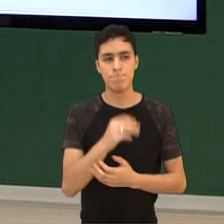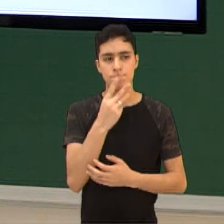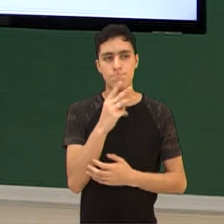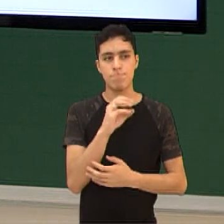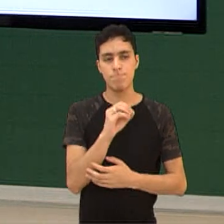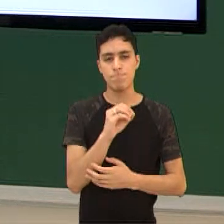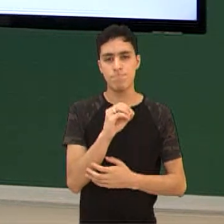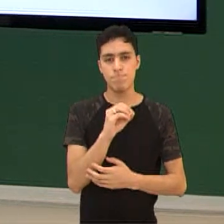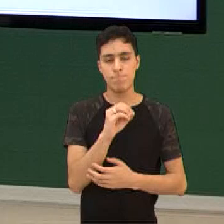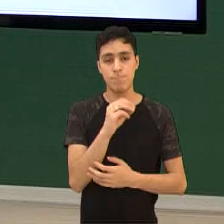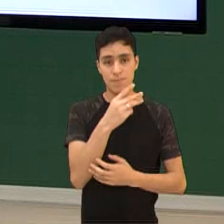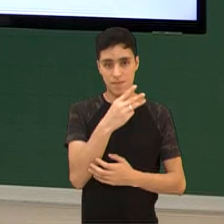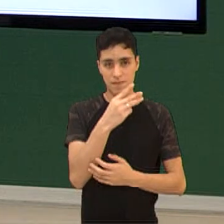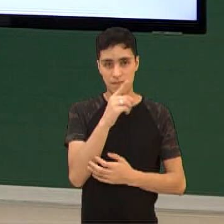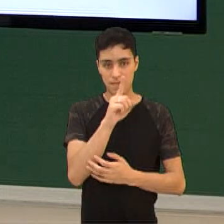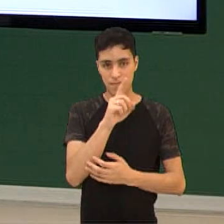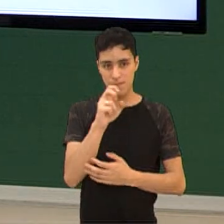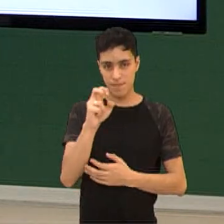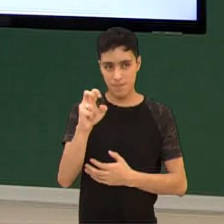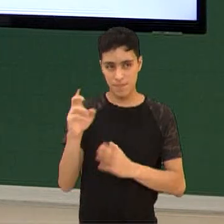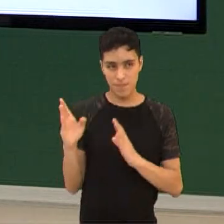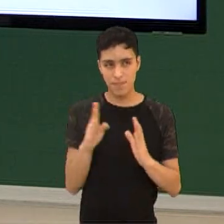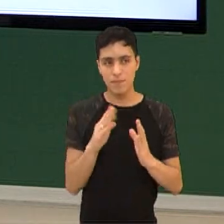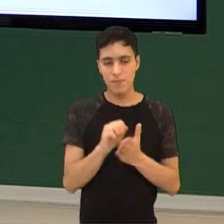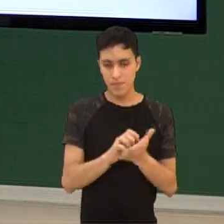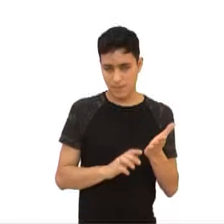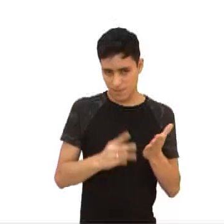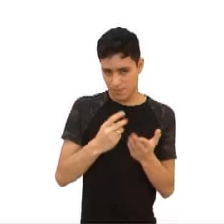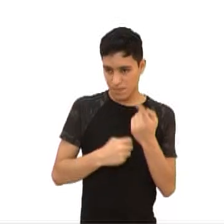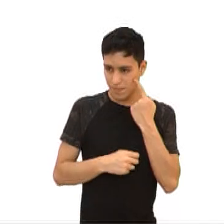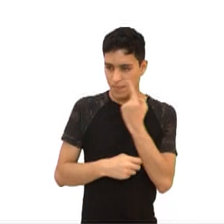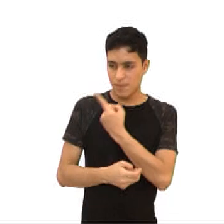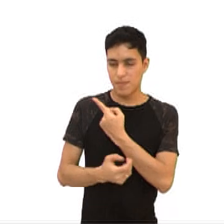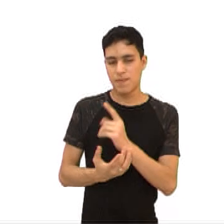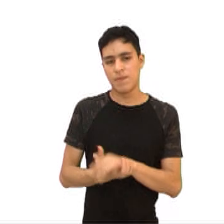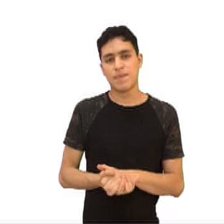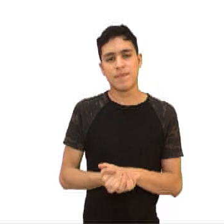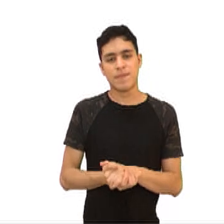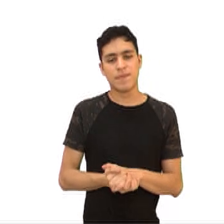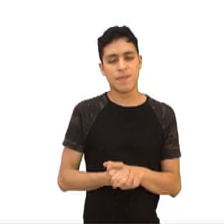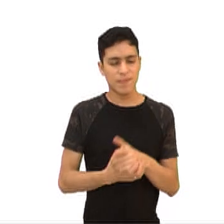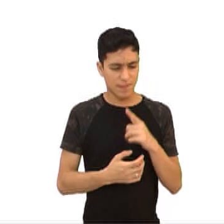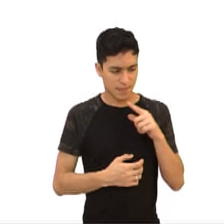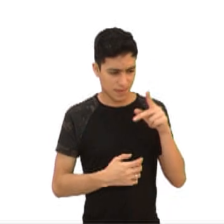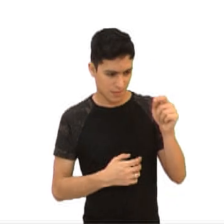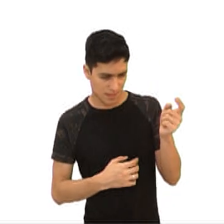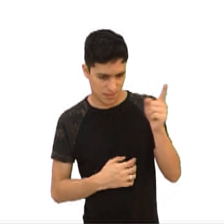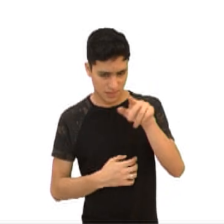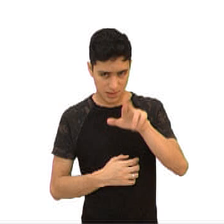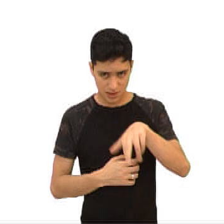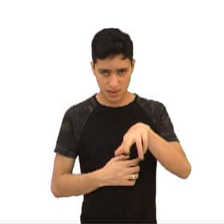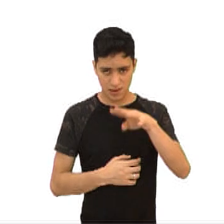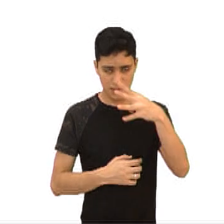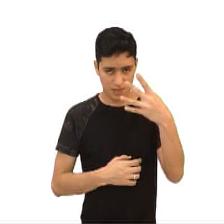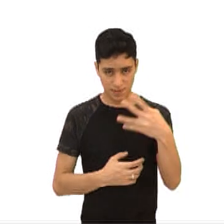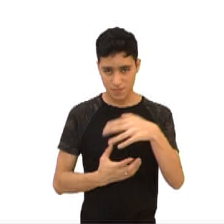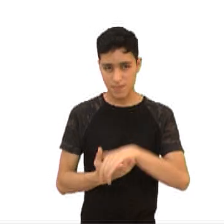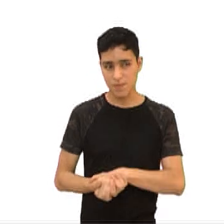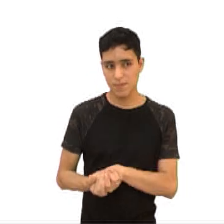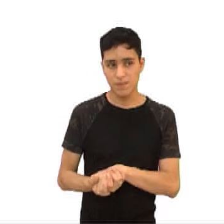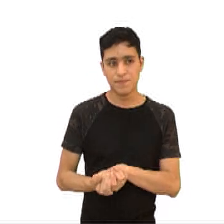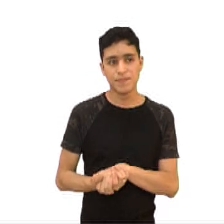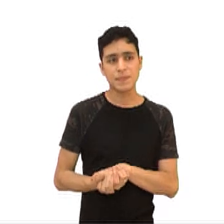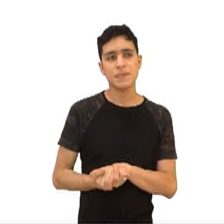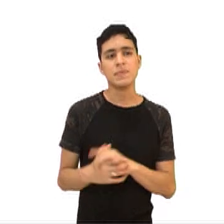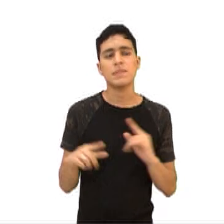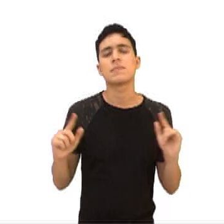3.105. Vamos para o exercício 3. Na tela, vamos ler. Dada a PA de razão 4,